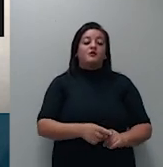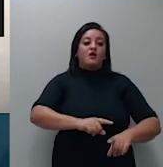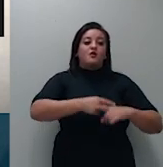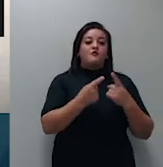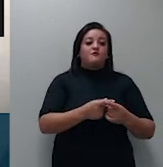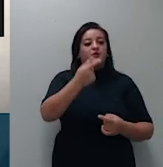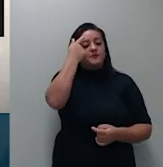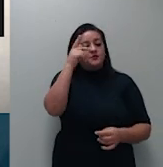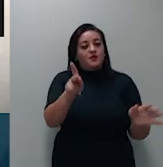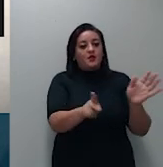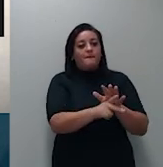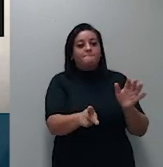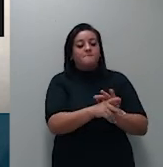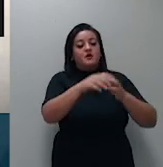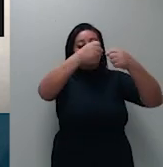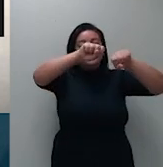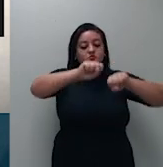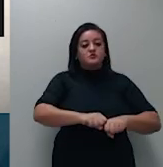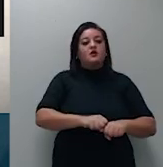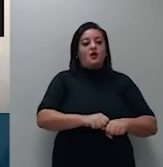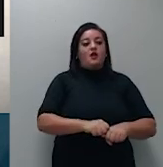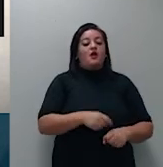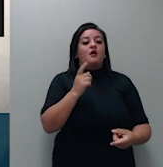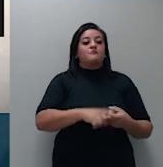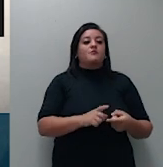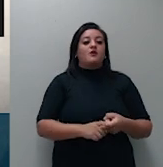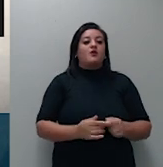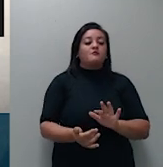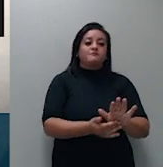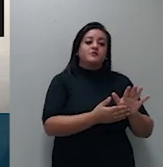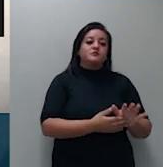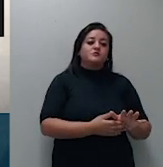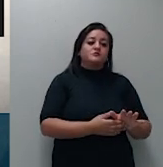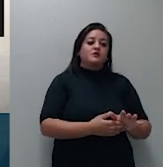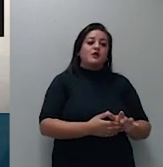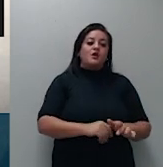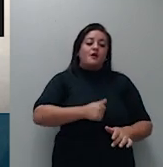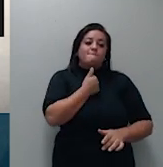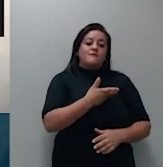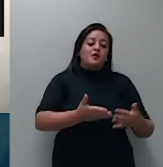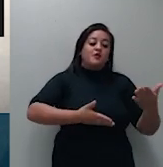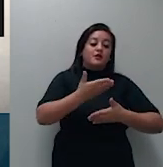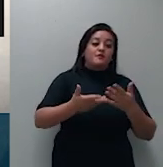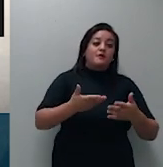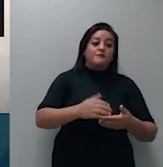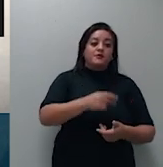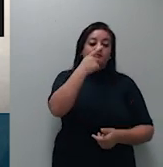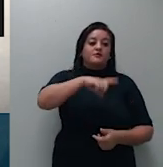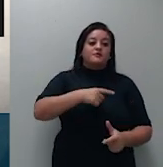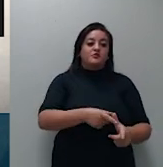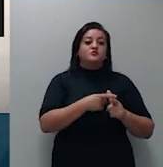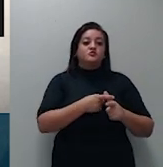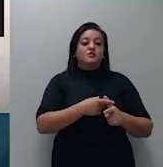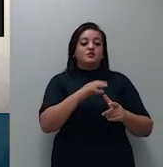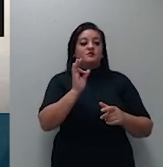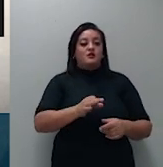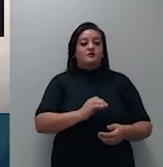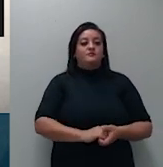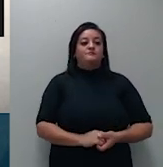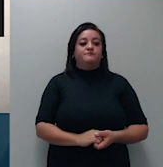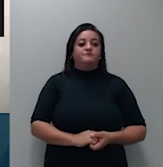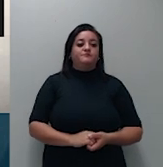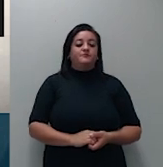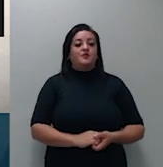ofende a lógica própria do sistema pois importarem conferir melhor tratamento aos credores não